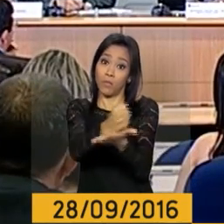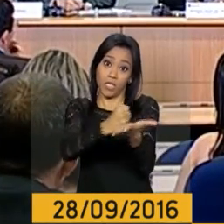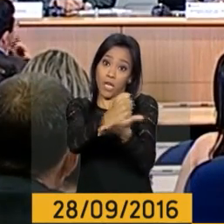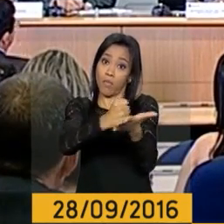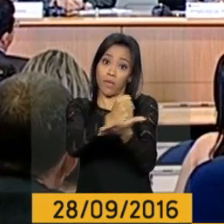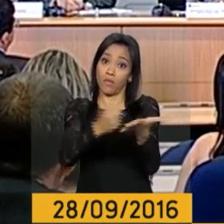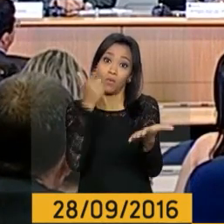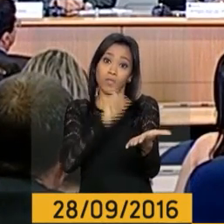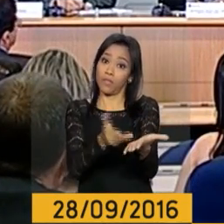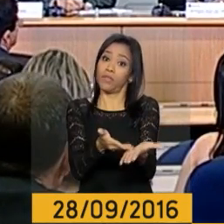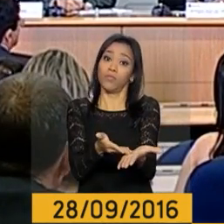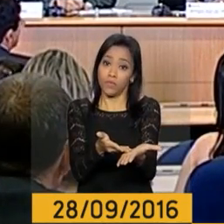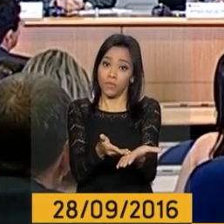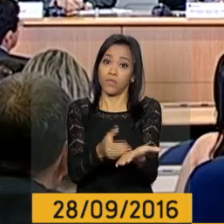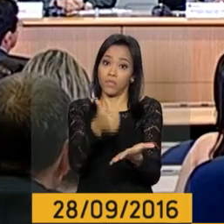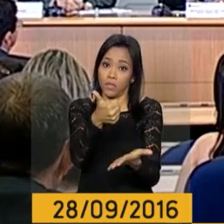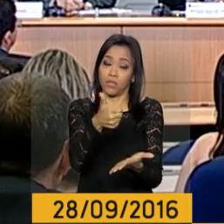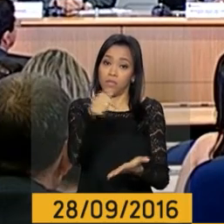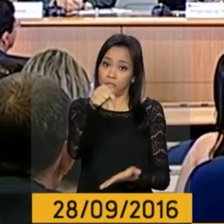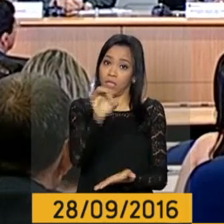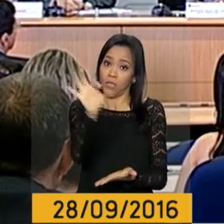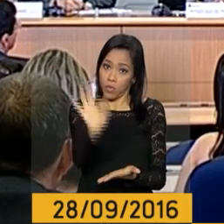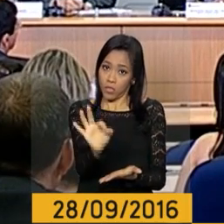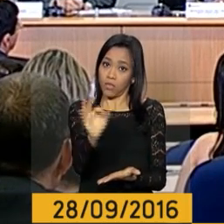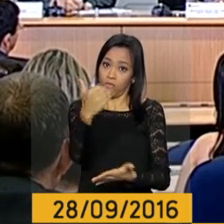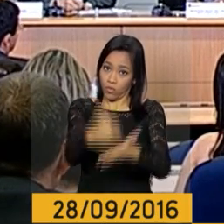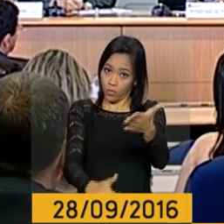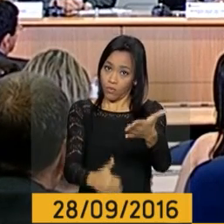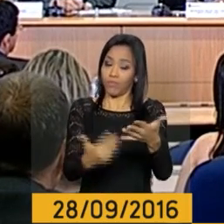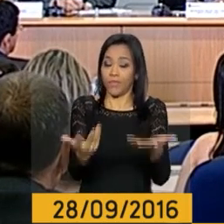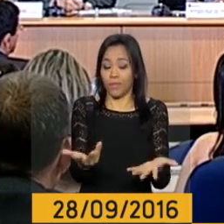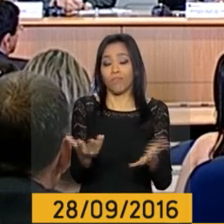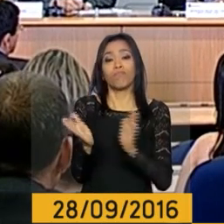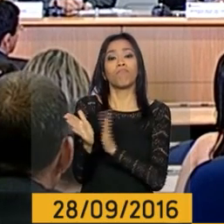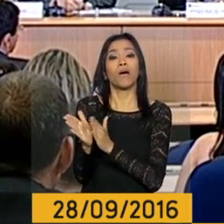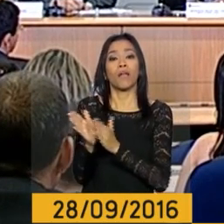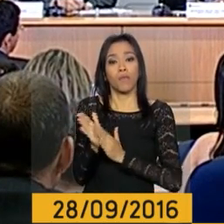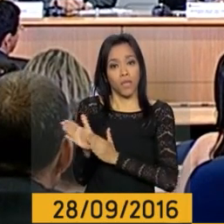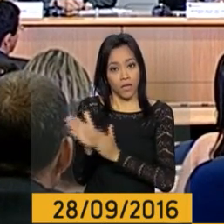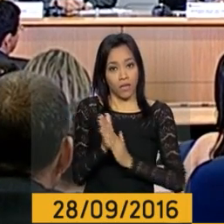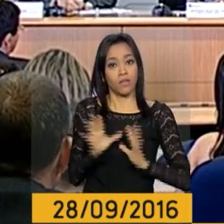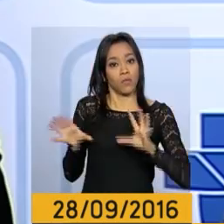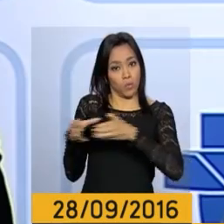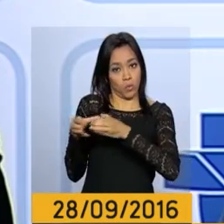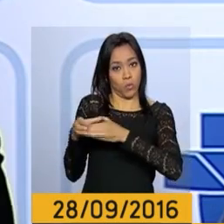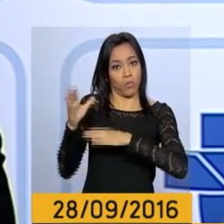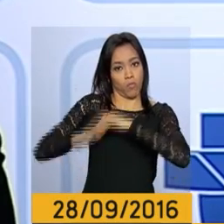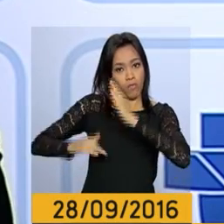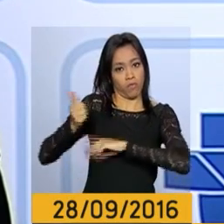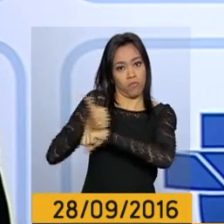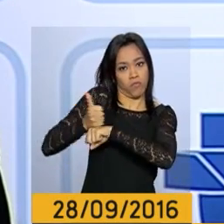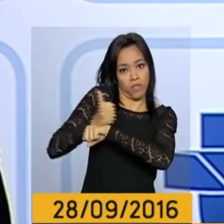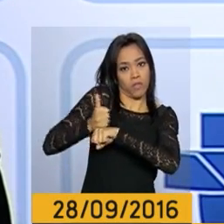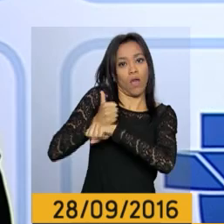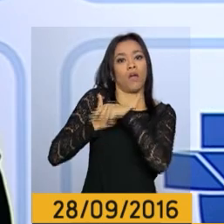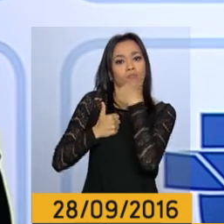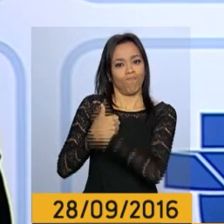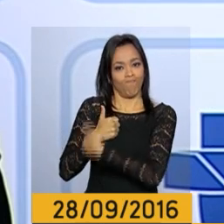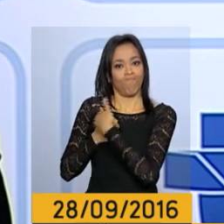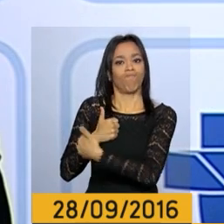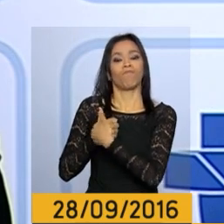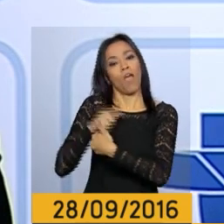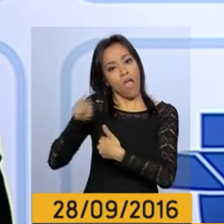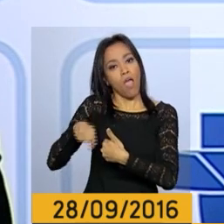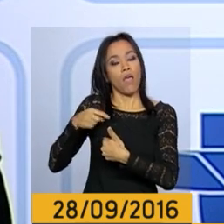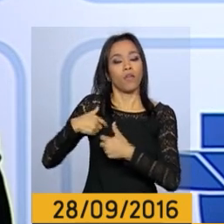em nós conseguimos então eu quero parabenizar a equipe dizer que essa é a nossa linha de atuação no